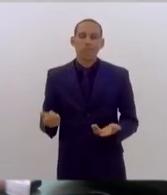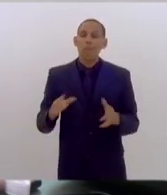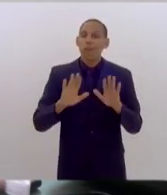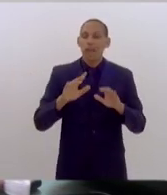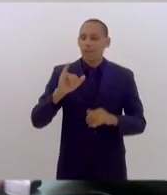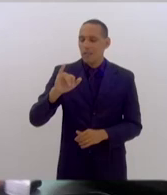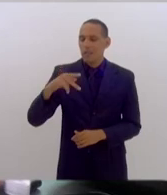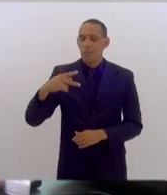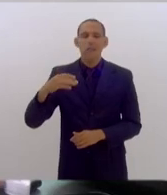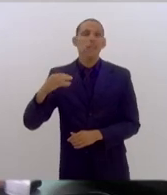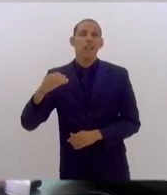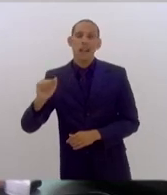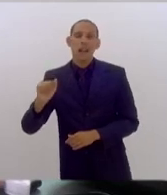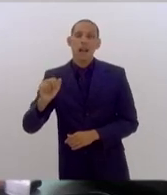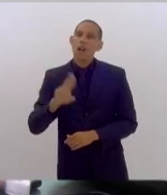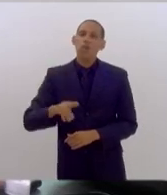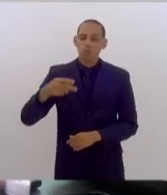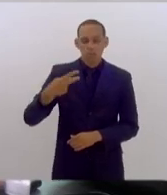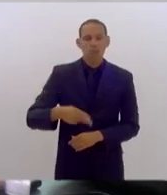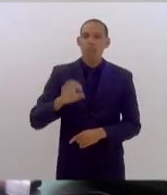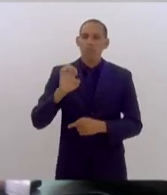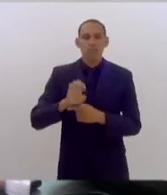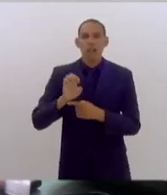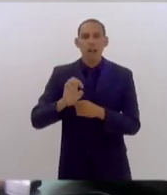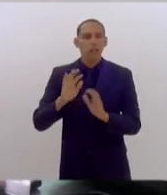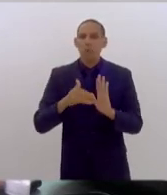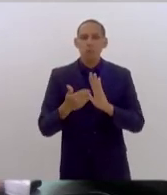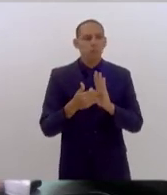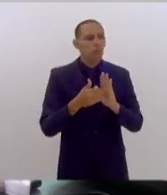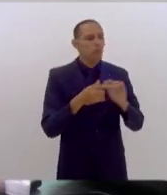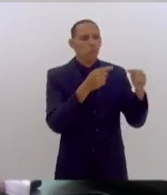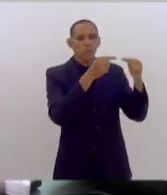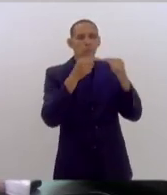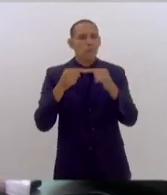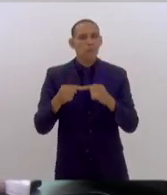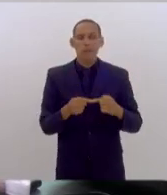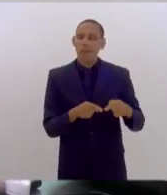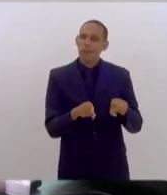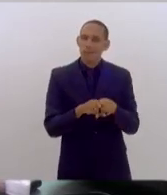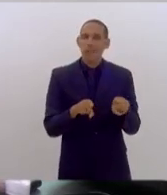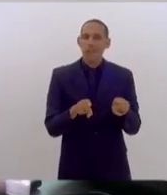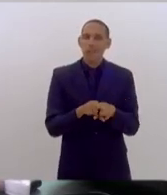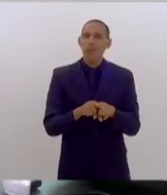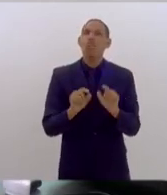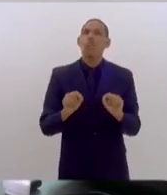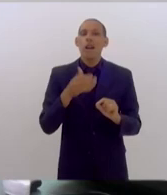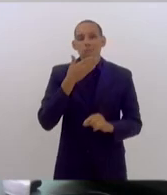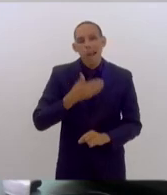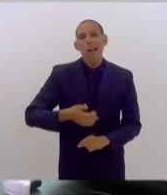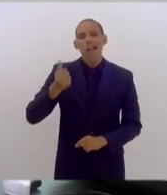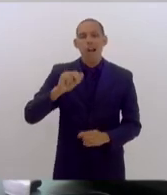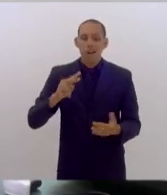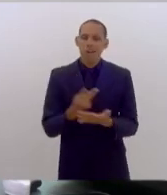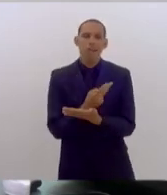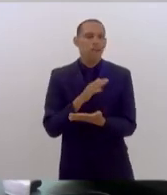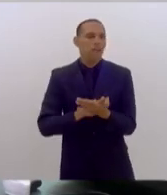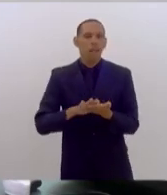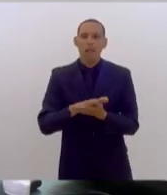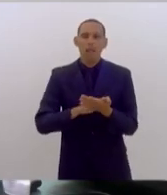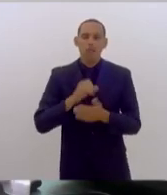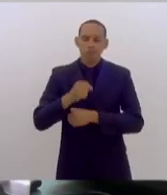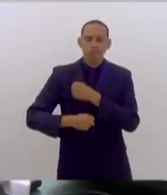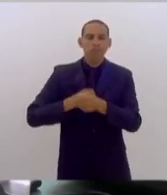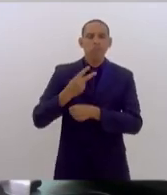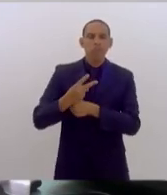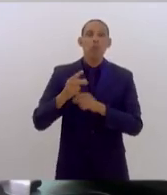e o IPCA é o índice de estado usado no estado Só Praticamente tudo inclusive para regular as eventuais melhorias que não tem acontecido inclusive nos